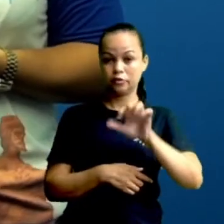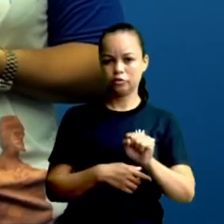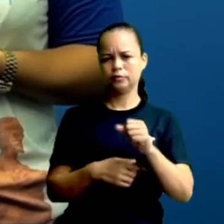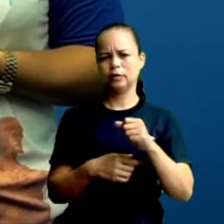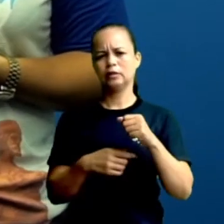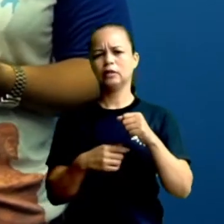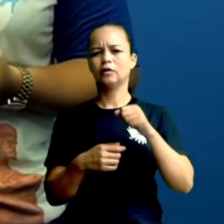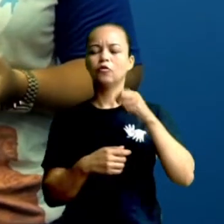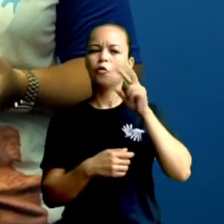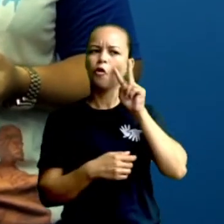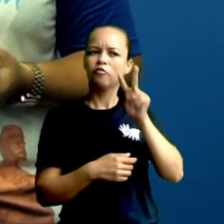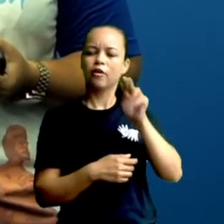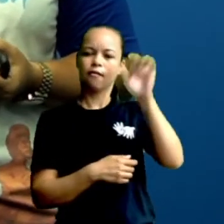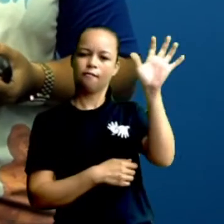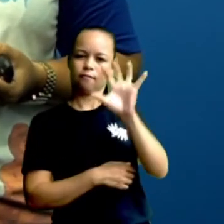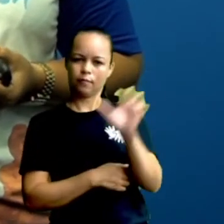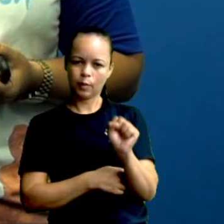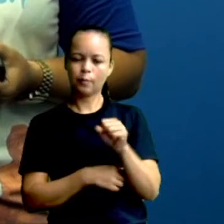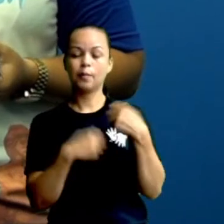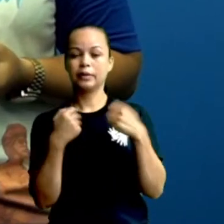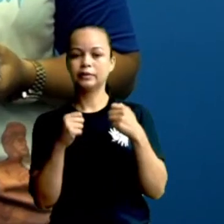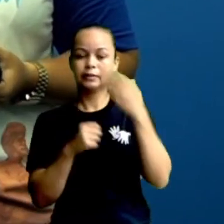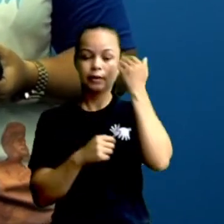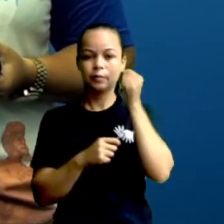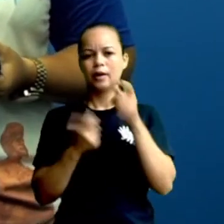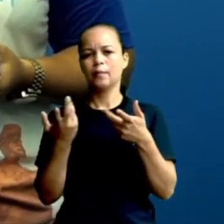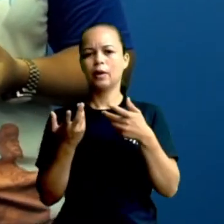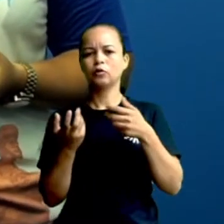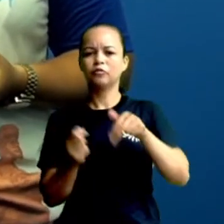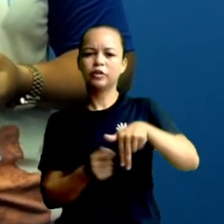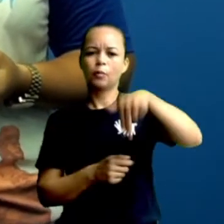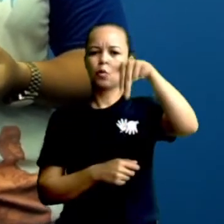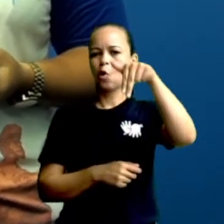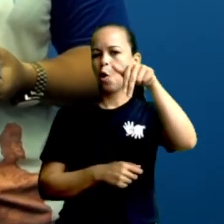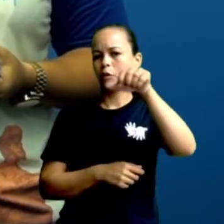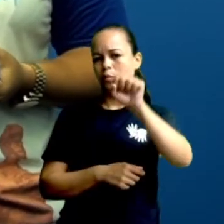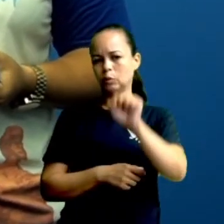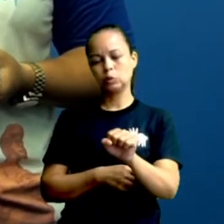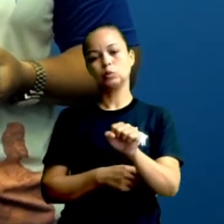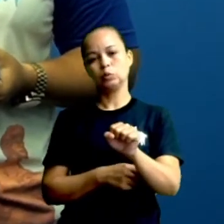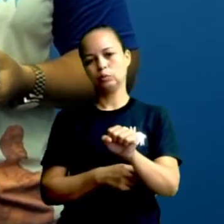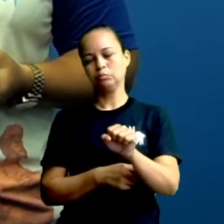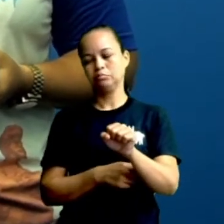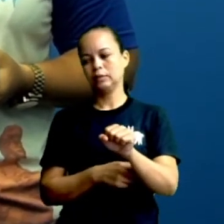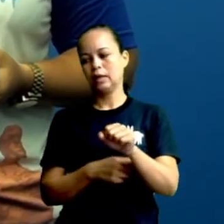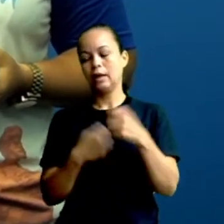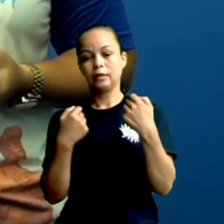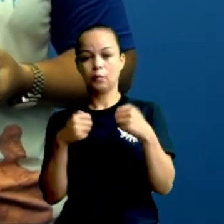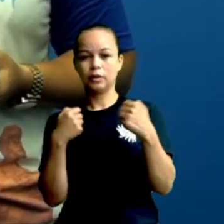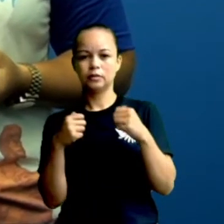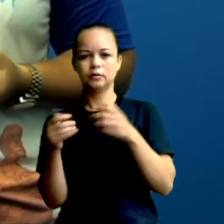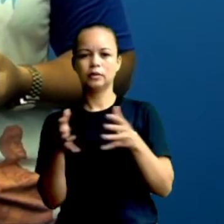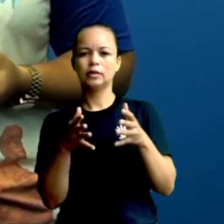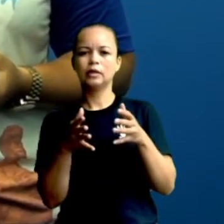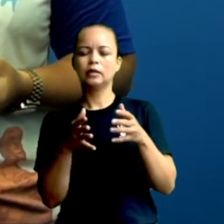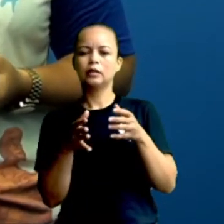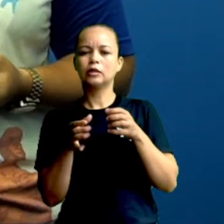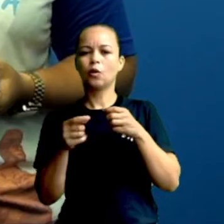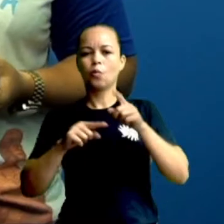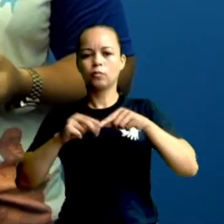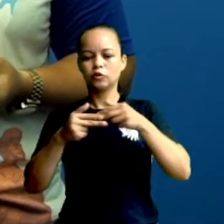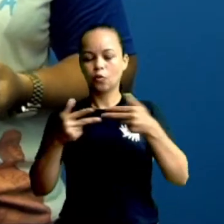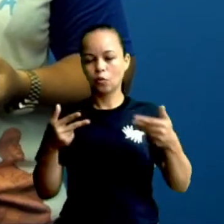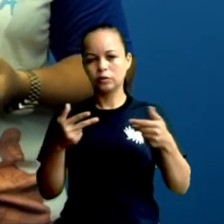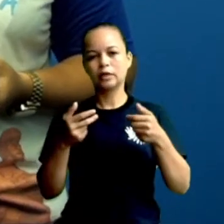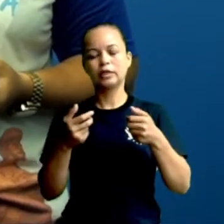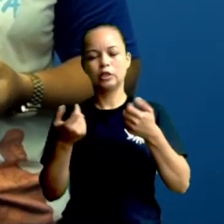precisa saber se o lugar que a gente está indo fica para o norte, fica para o sul, certo? A gente tem alguns instrumentos que nos orientam para